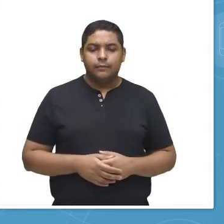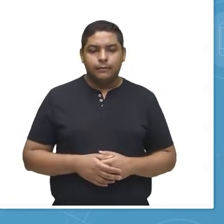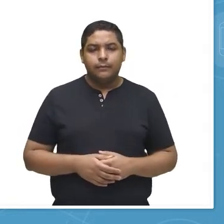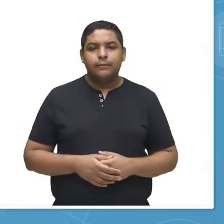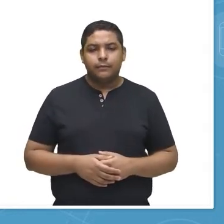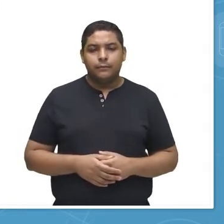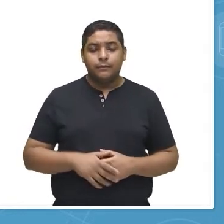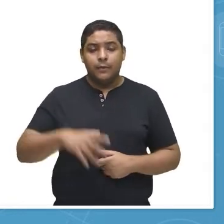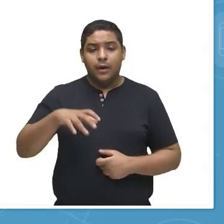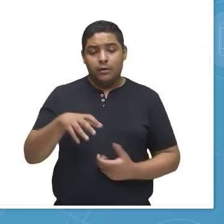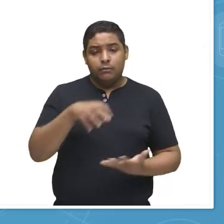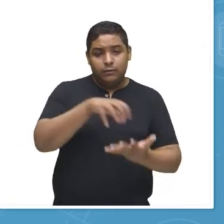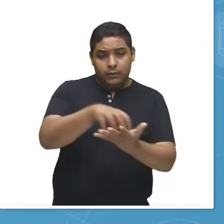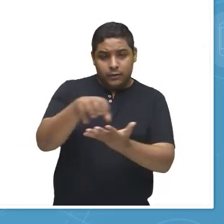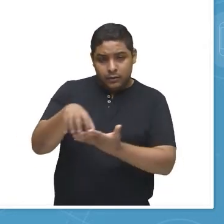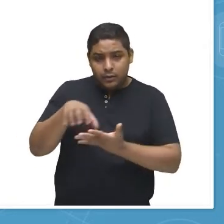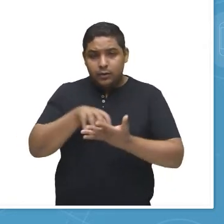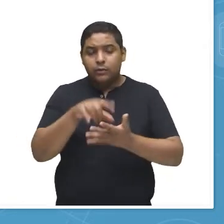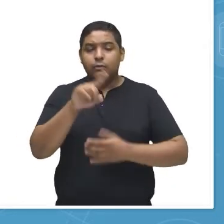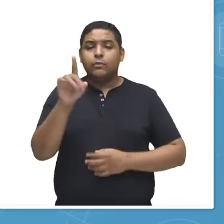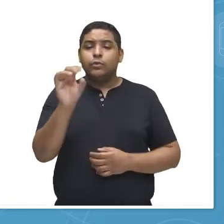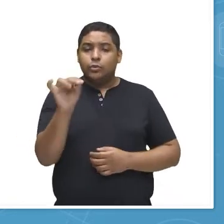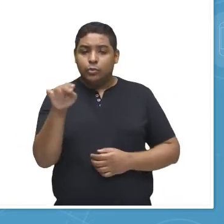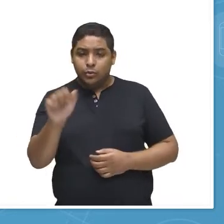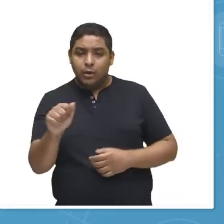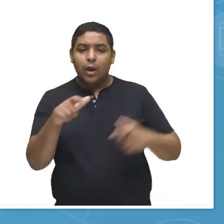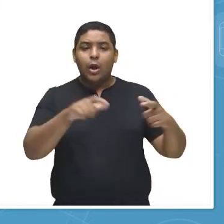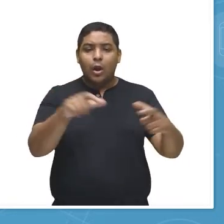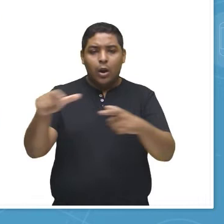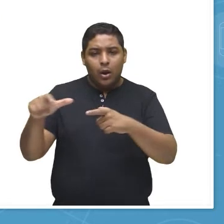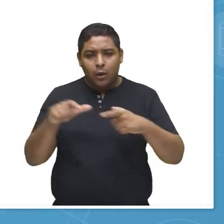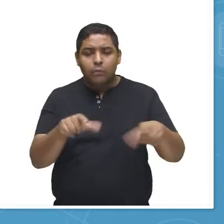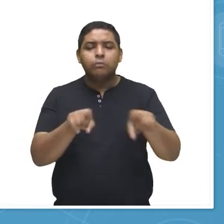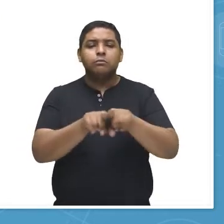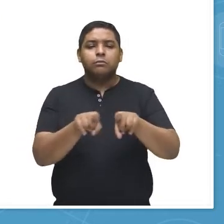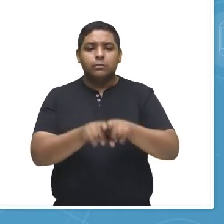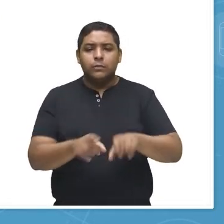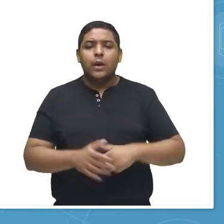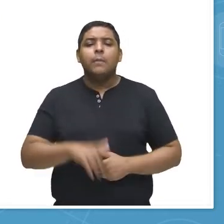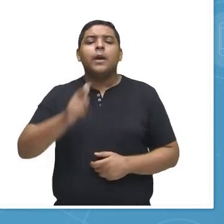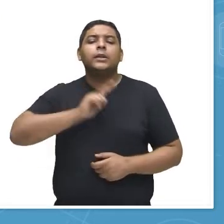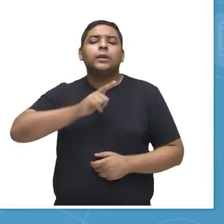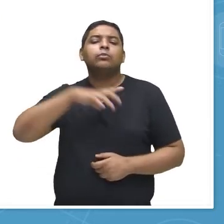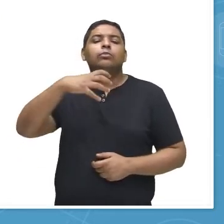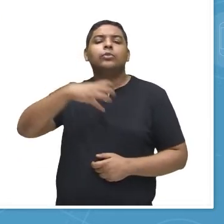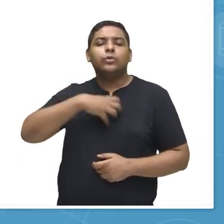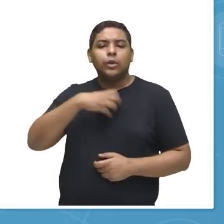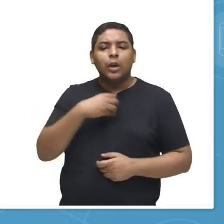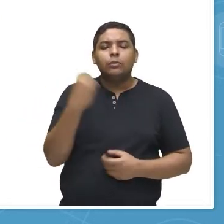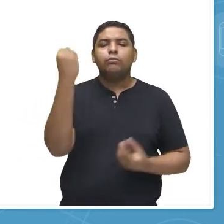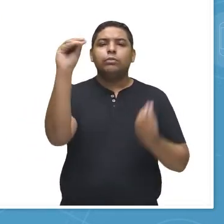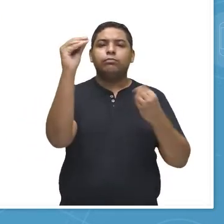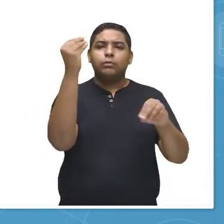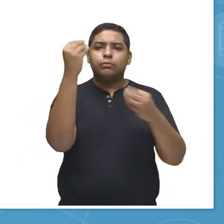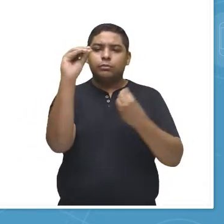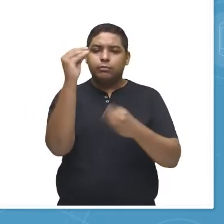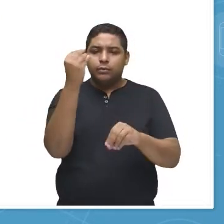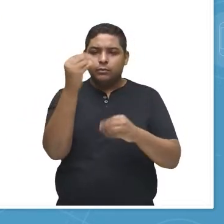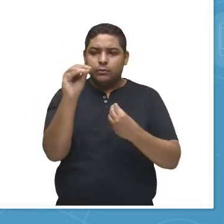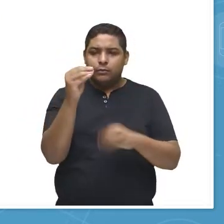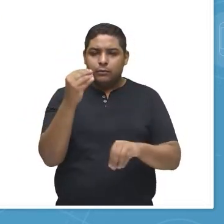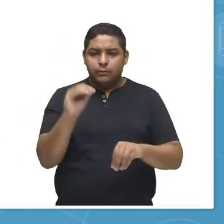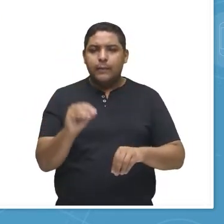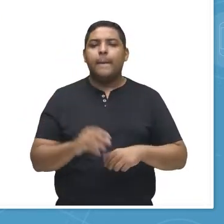de zona, centro local, tá? Então, nós temos essa forma de classificar hoje as cidades,